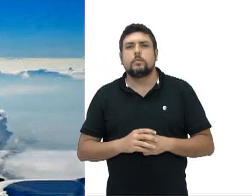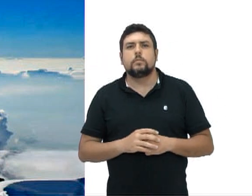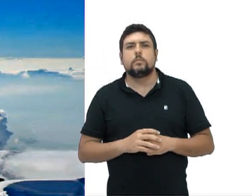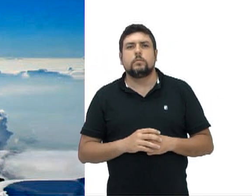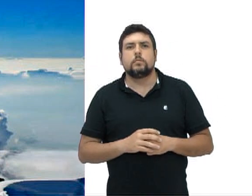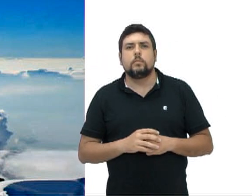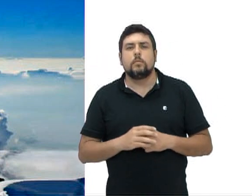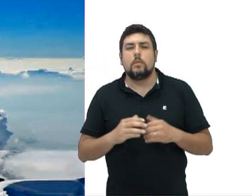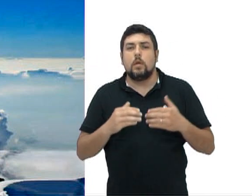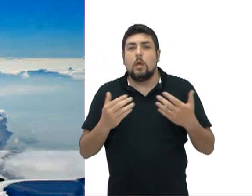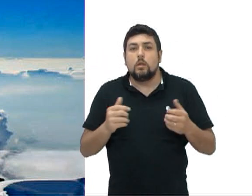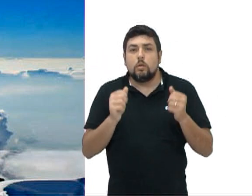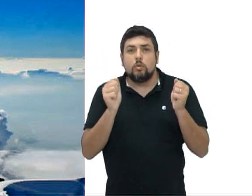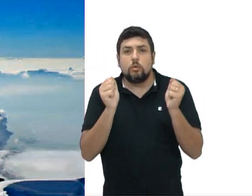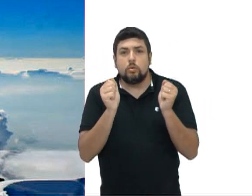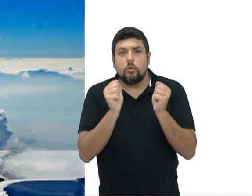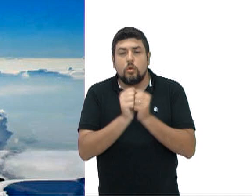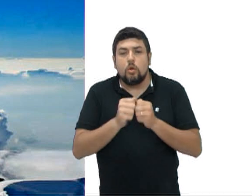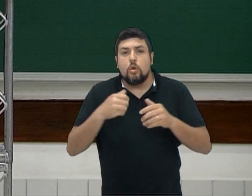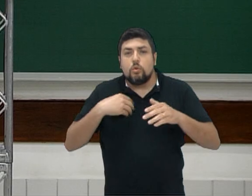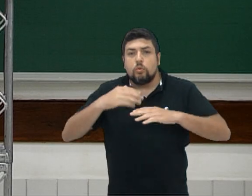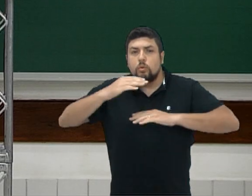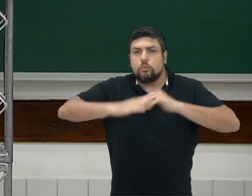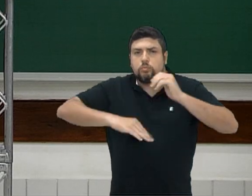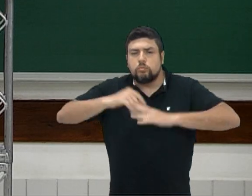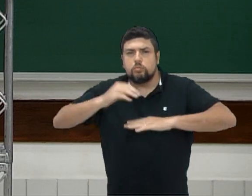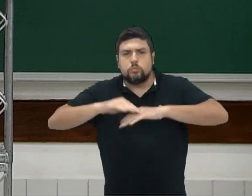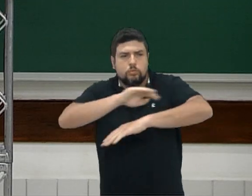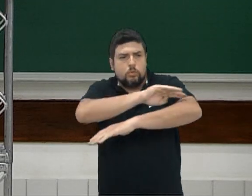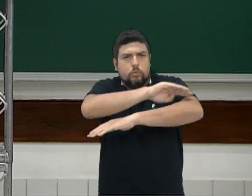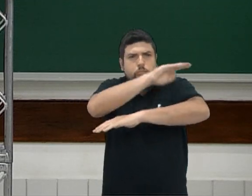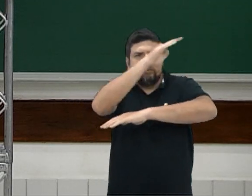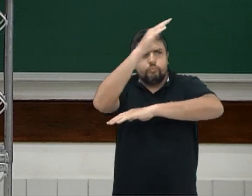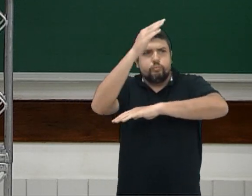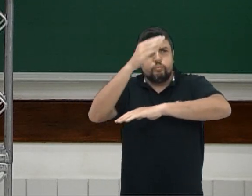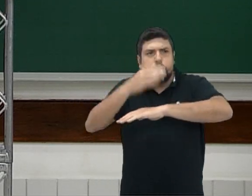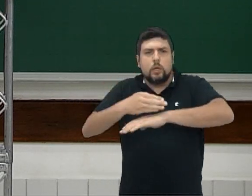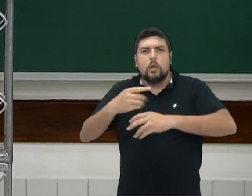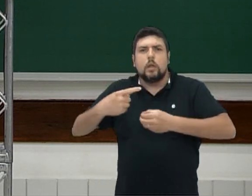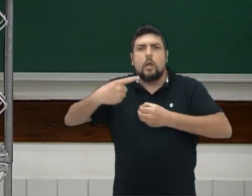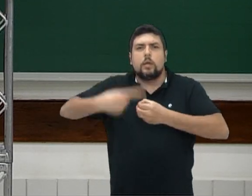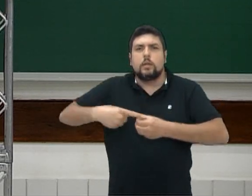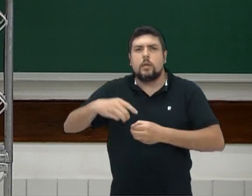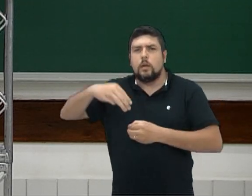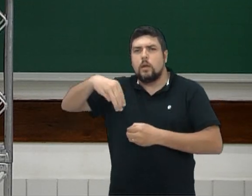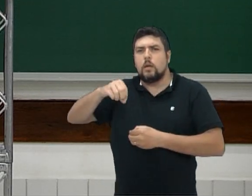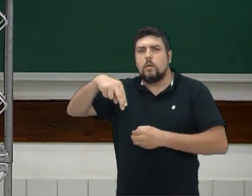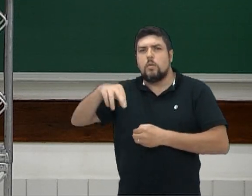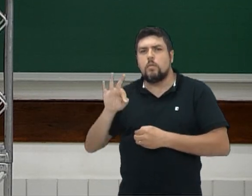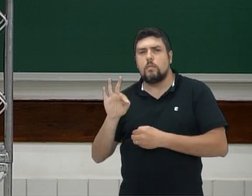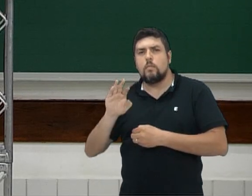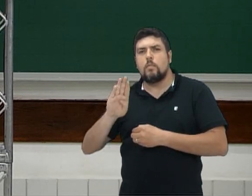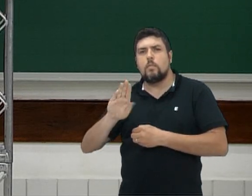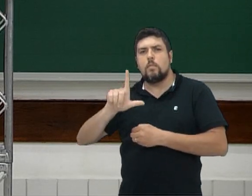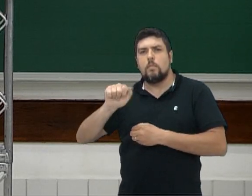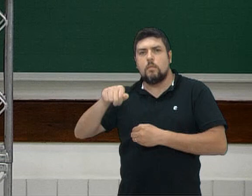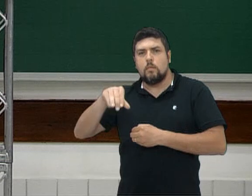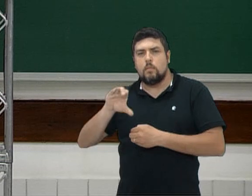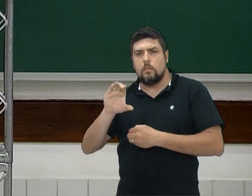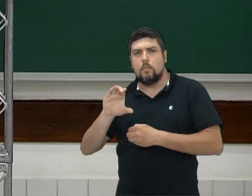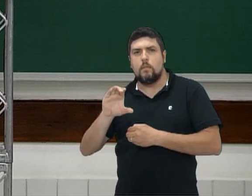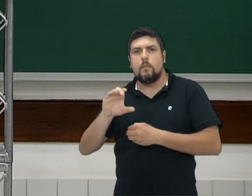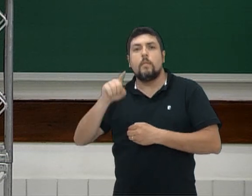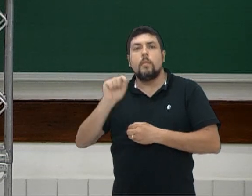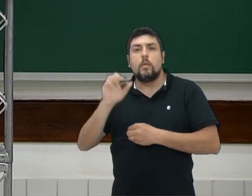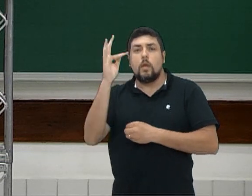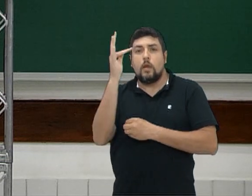do montanhismo, quando em 1786 foi conquistado Mont Blanc, na França, divisa com a Itália. Então,